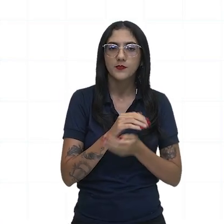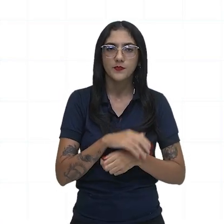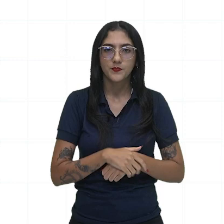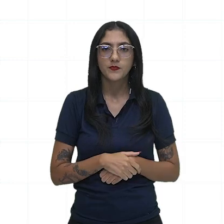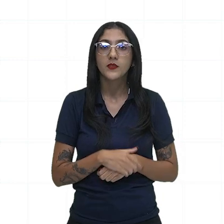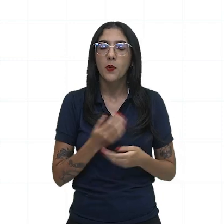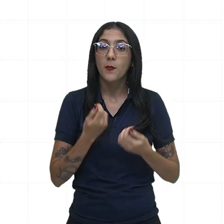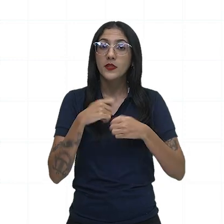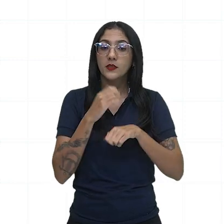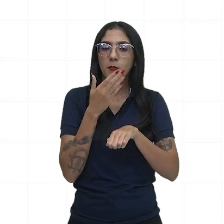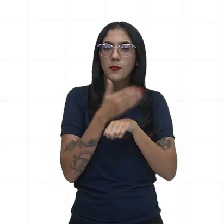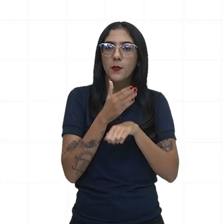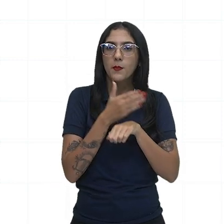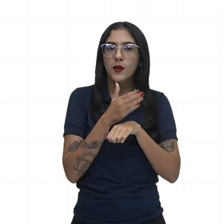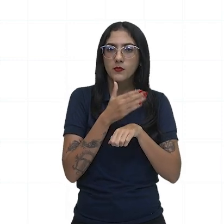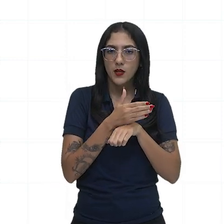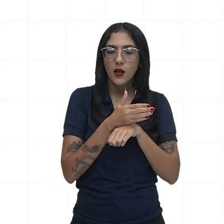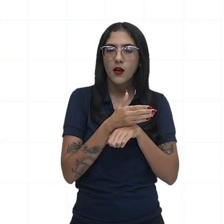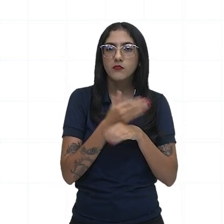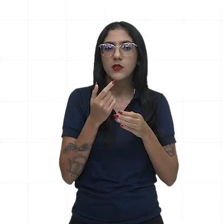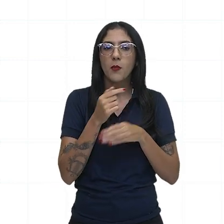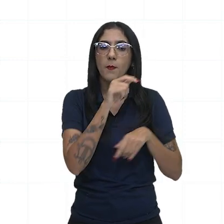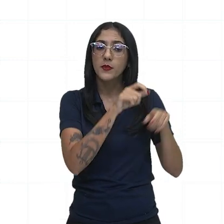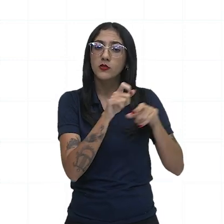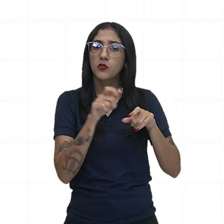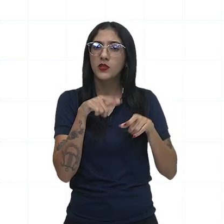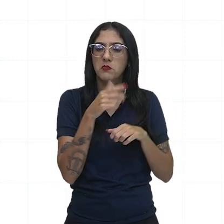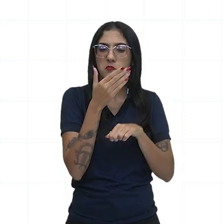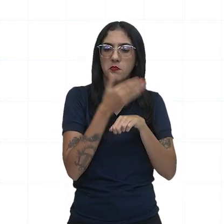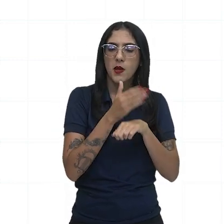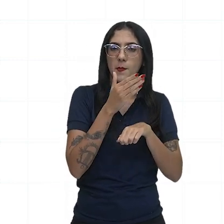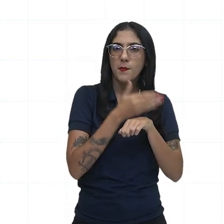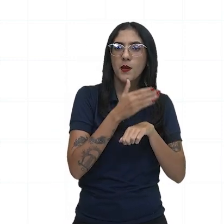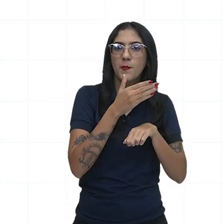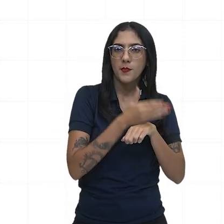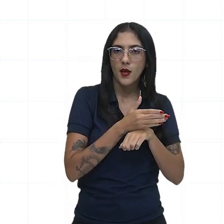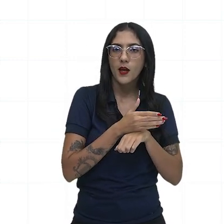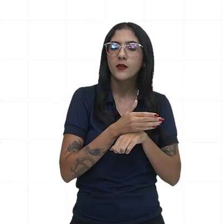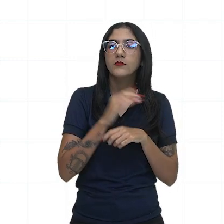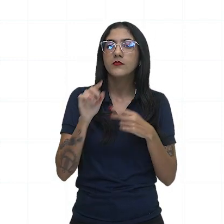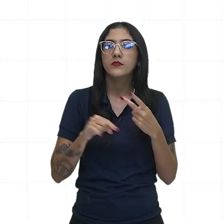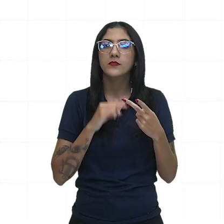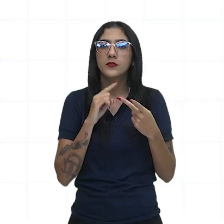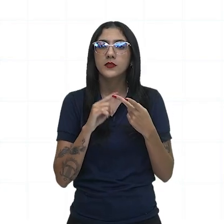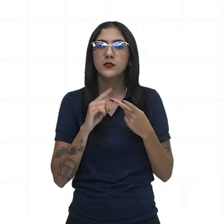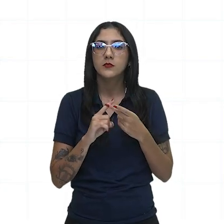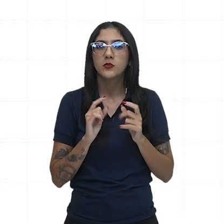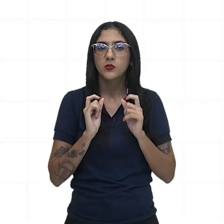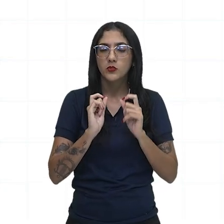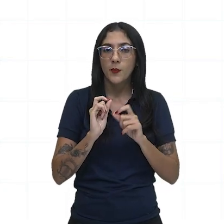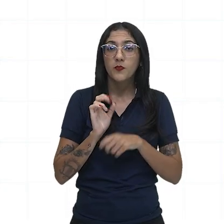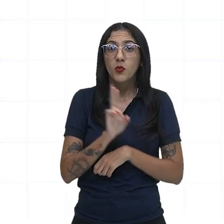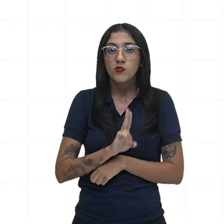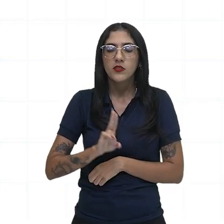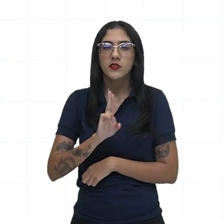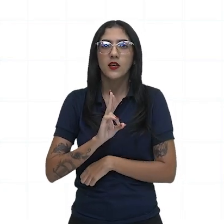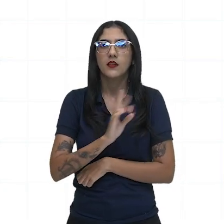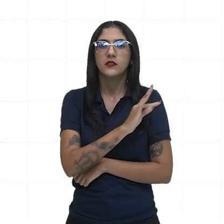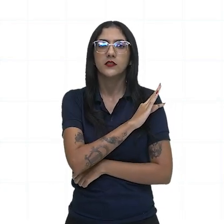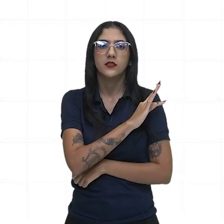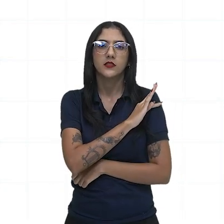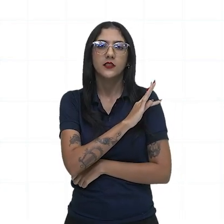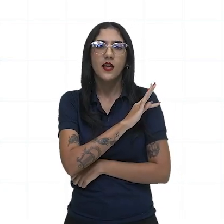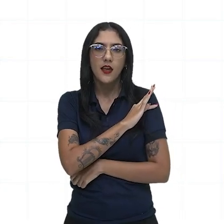questão da preparação. Então, eles se preparam para essa luta. Depois, nós temos a aplicação das